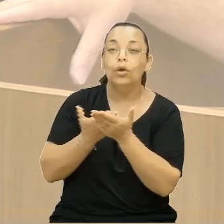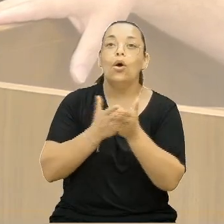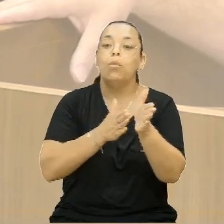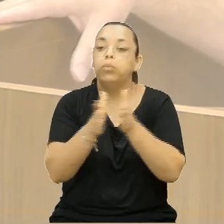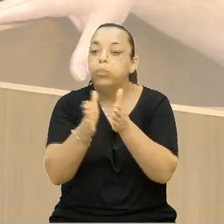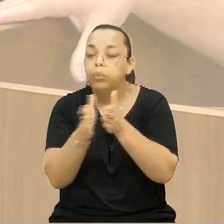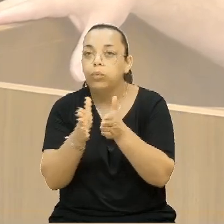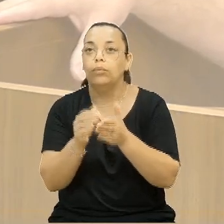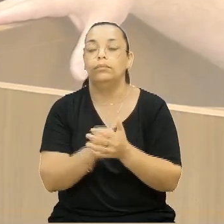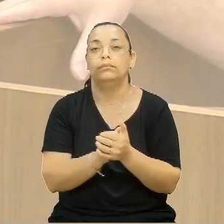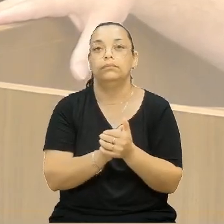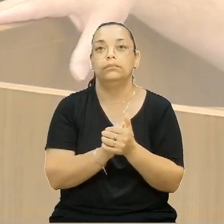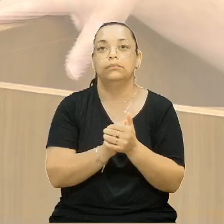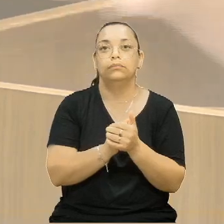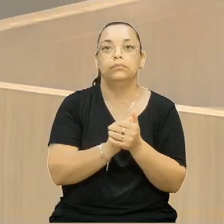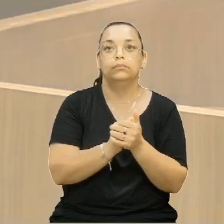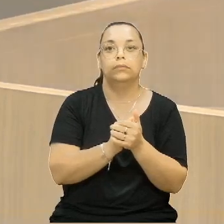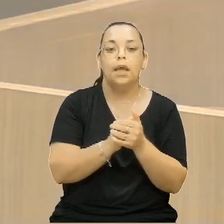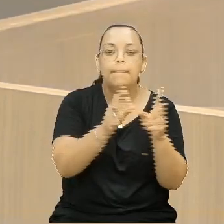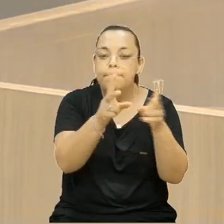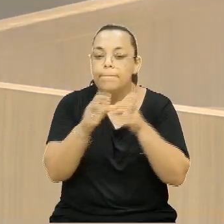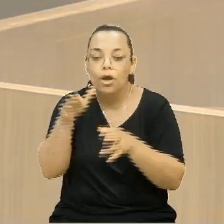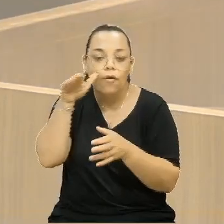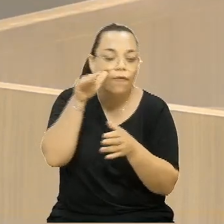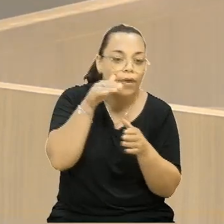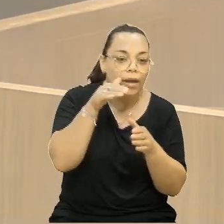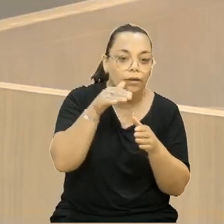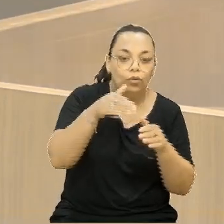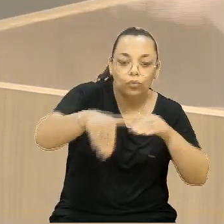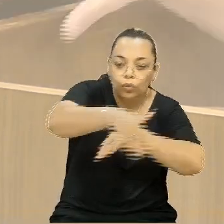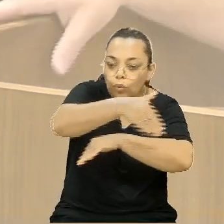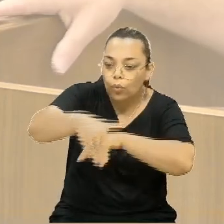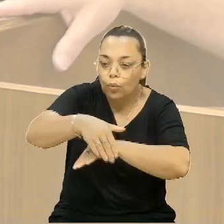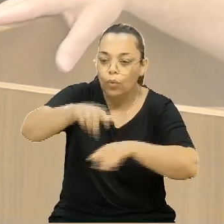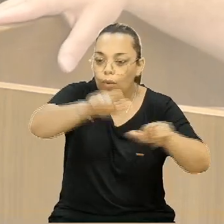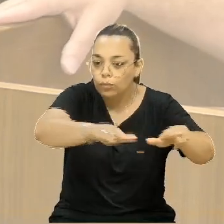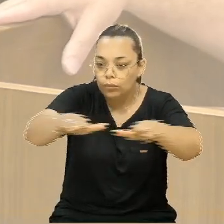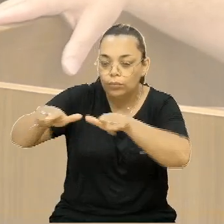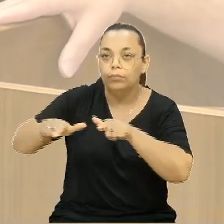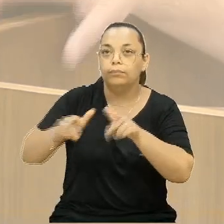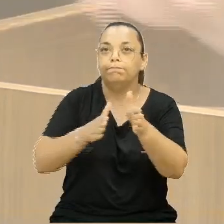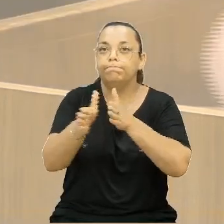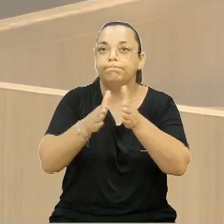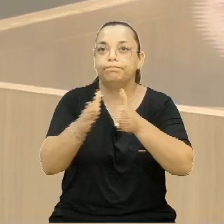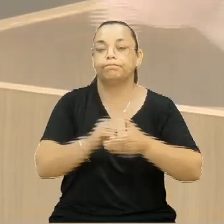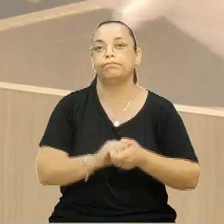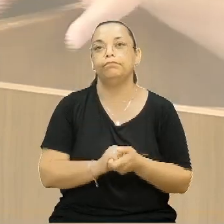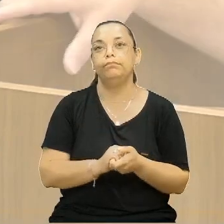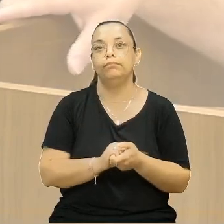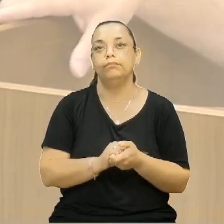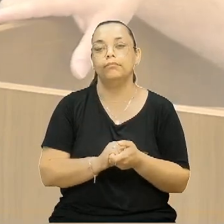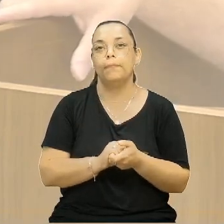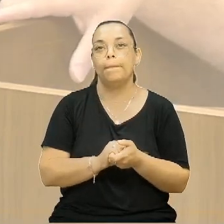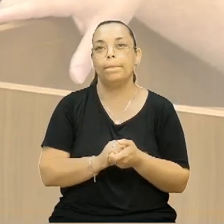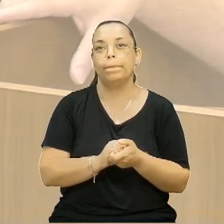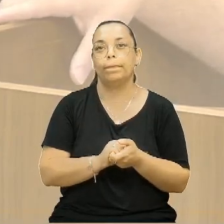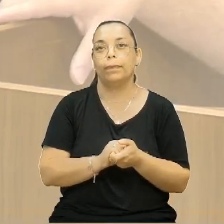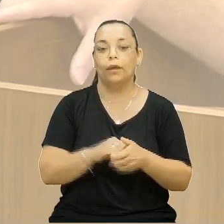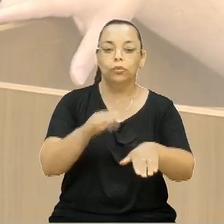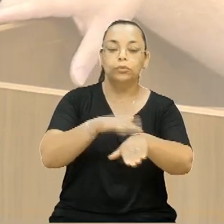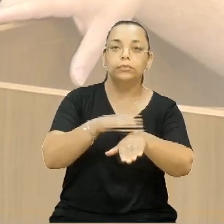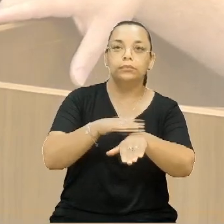viabilidade, analisando ali os itinerários, né? Viabilizando ali a